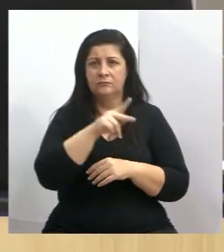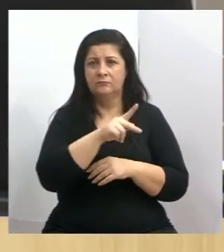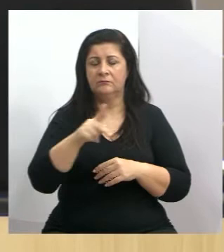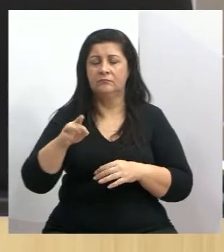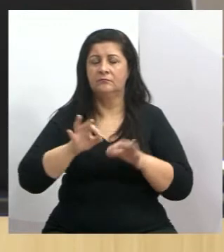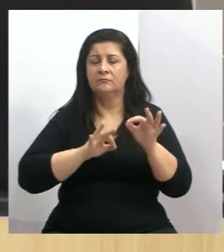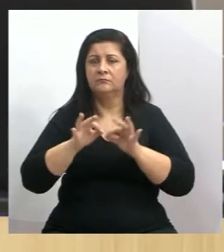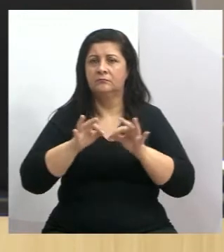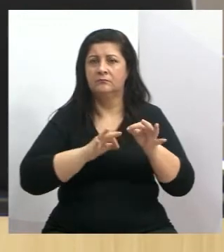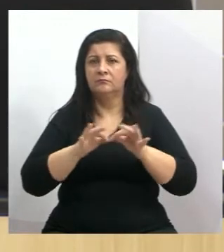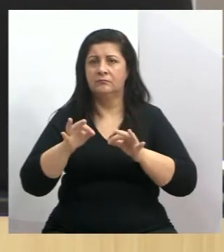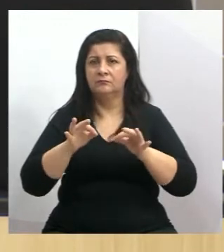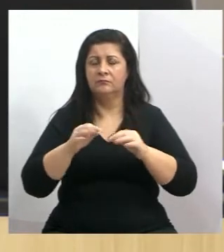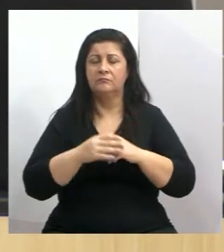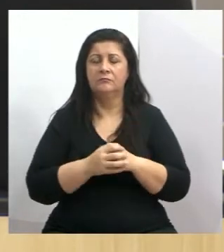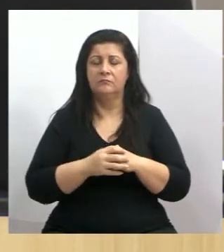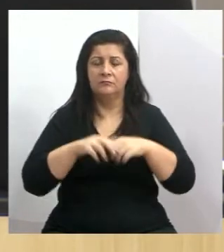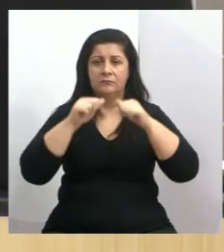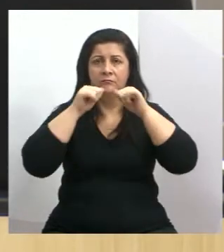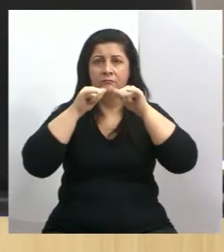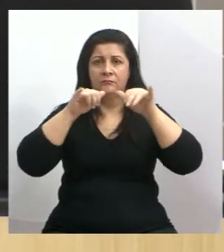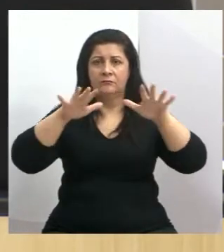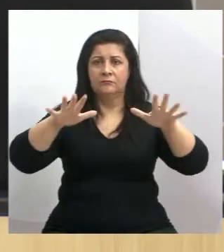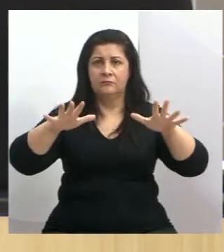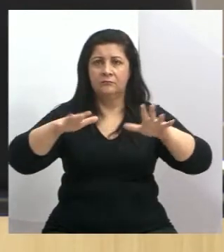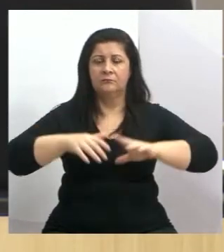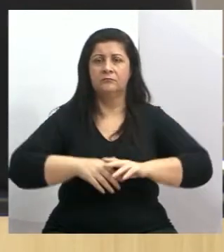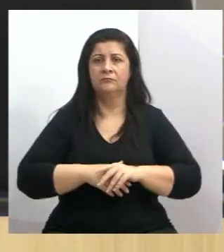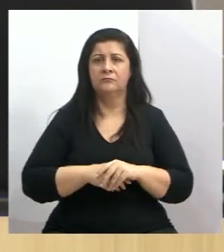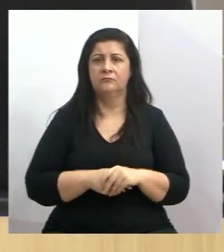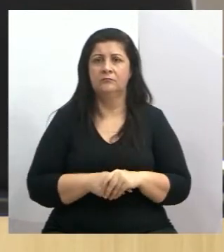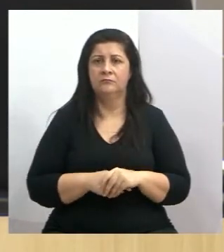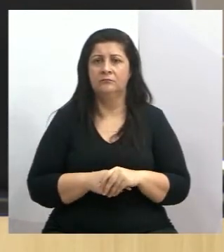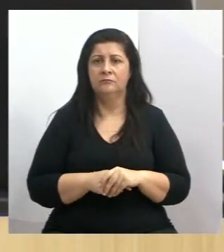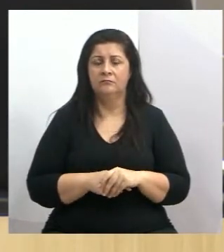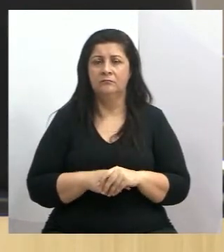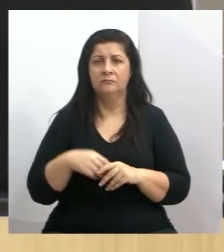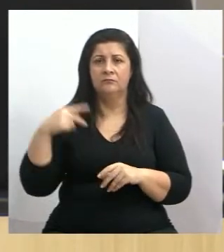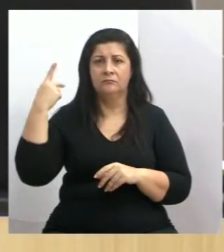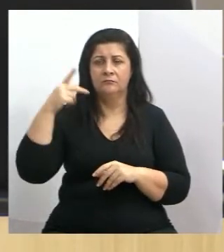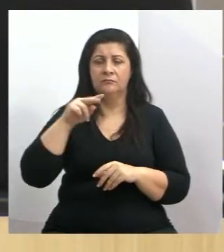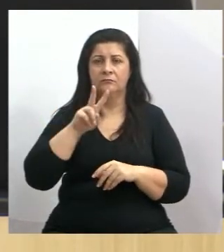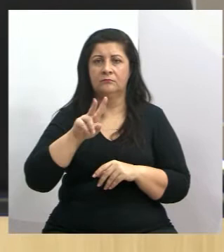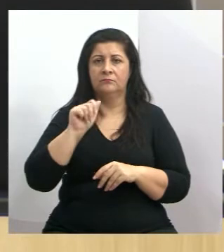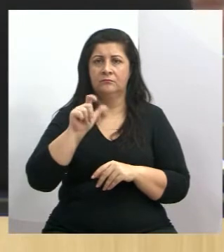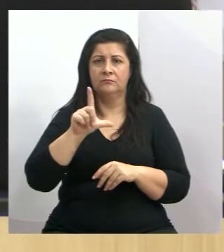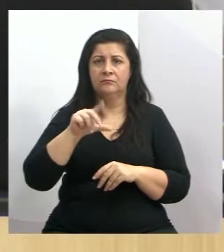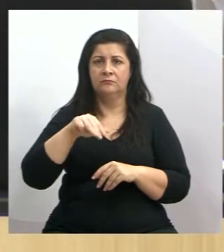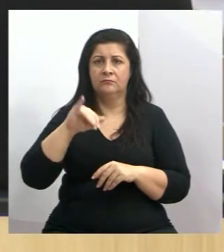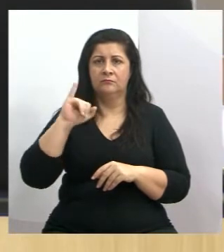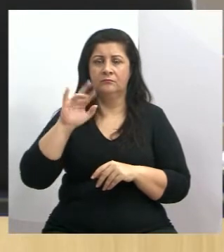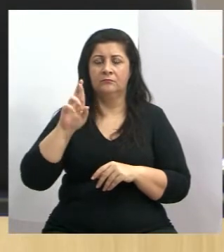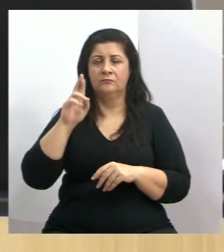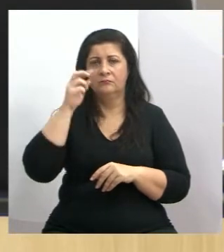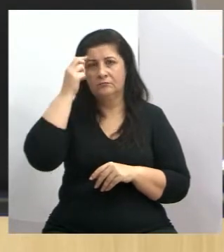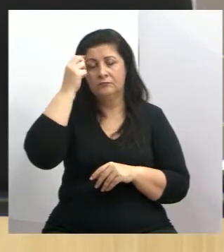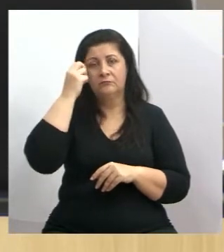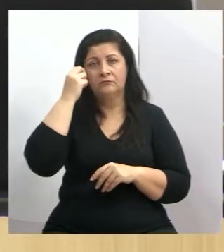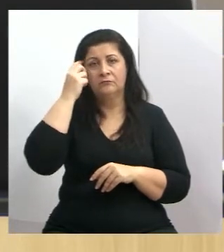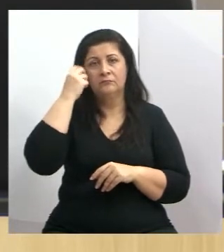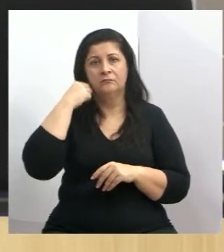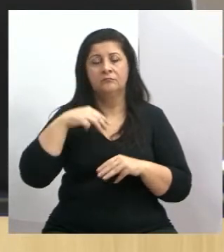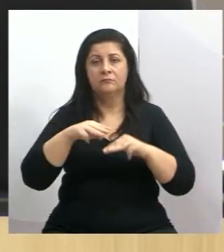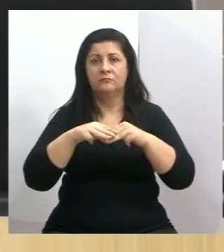casa que seja adotado as providências habituais para a divulgação da presente manifestação Vereador Valmir do parque Meia Lua